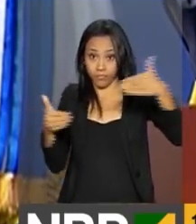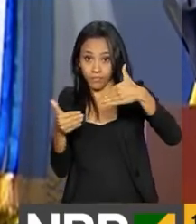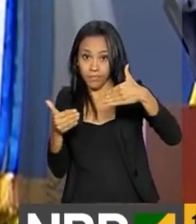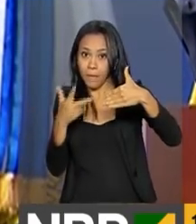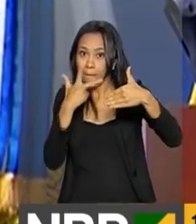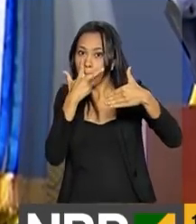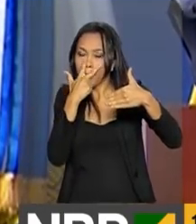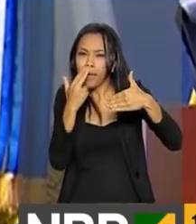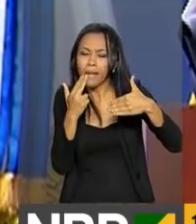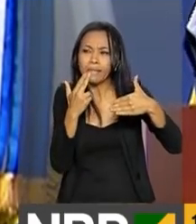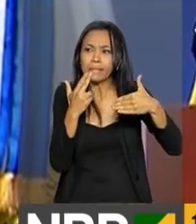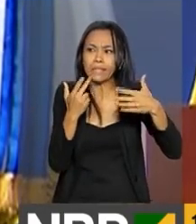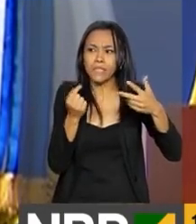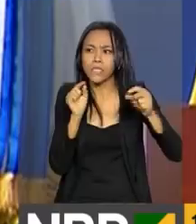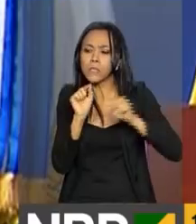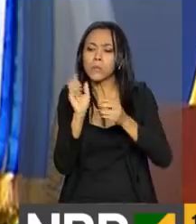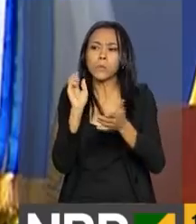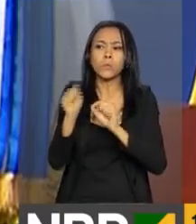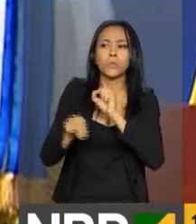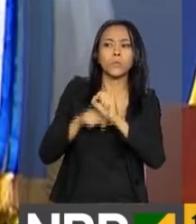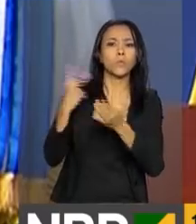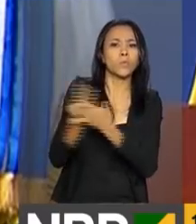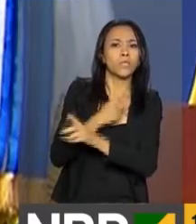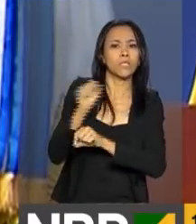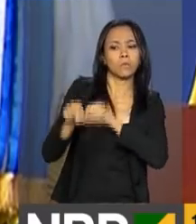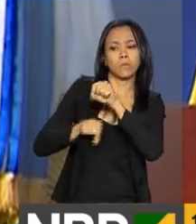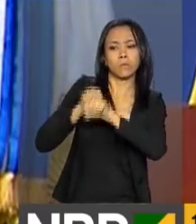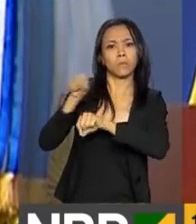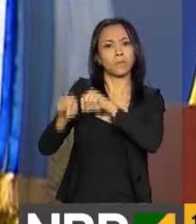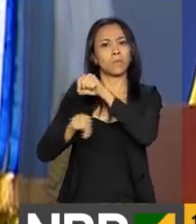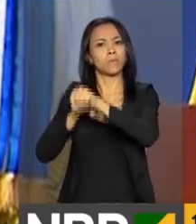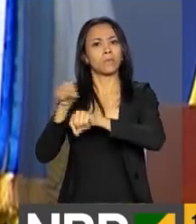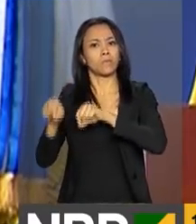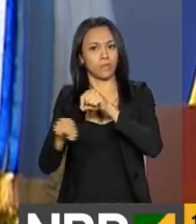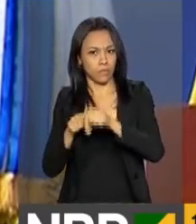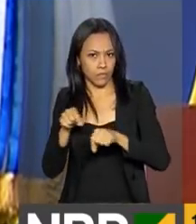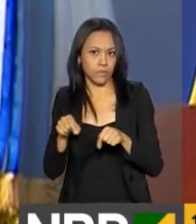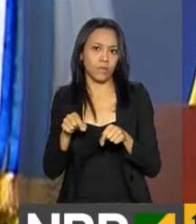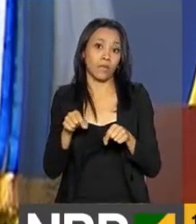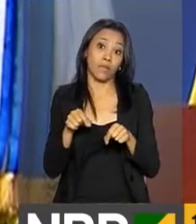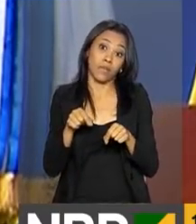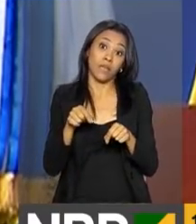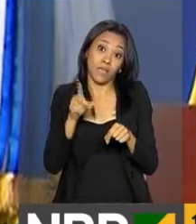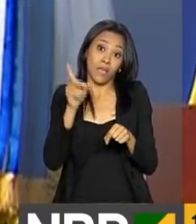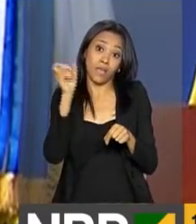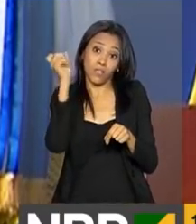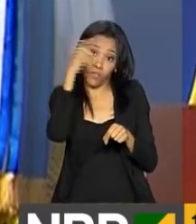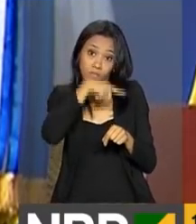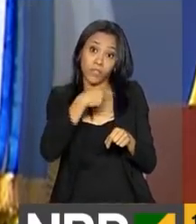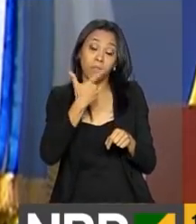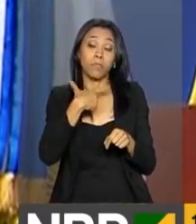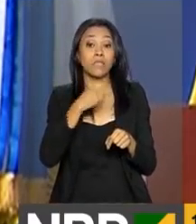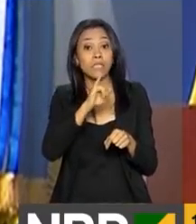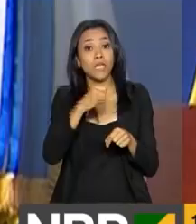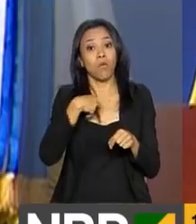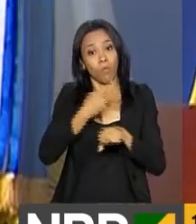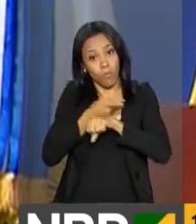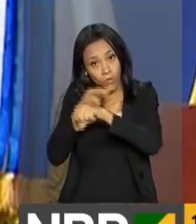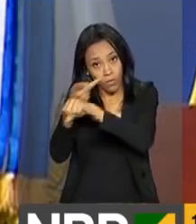gera uma especulação, o que é desmoralizante para quem ouve. Porque se eu falo com